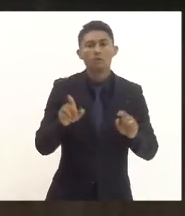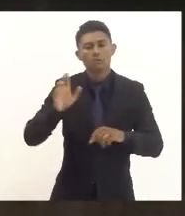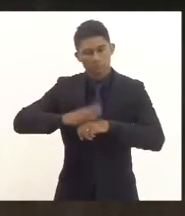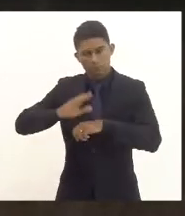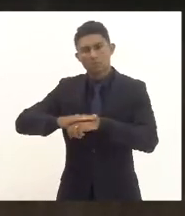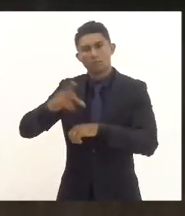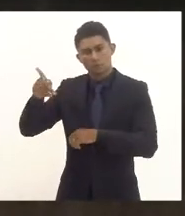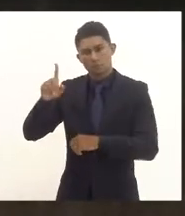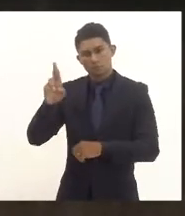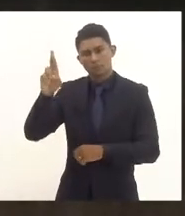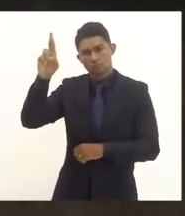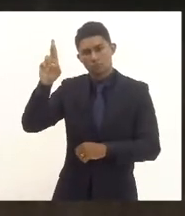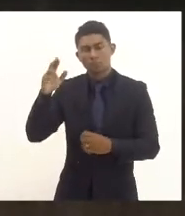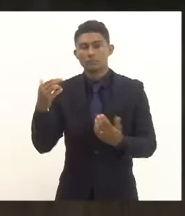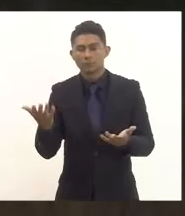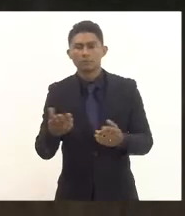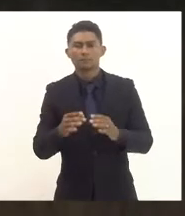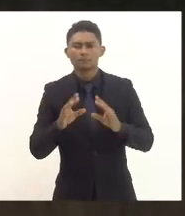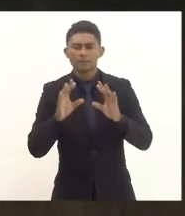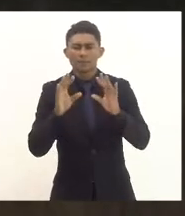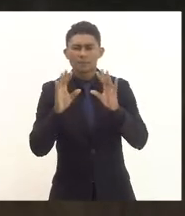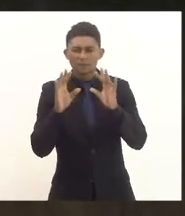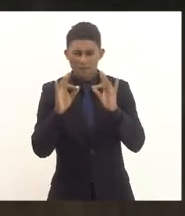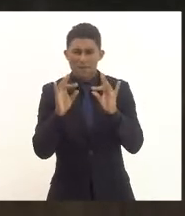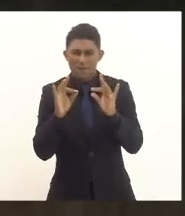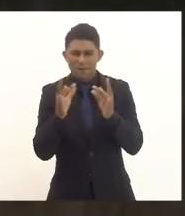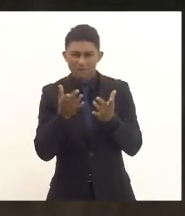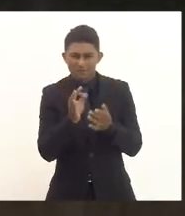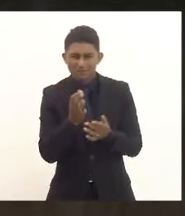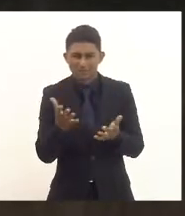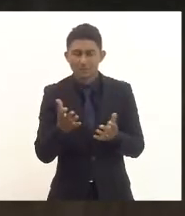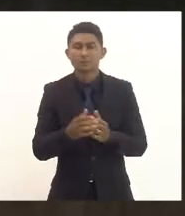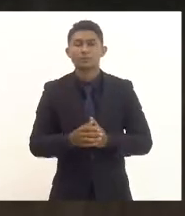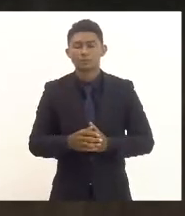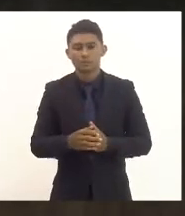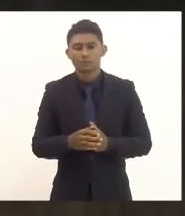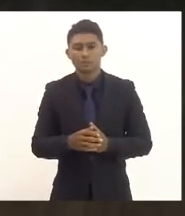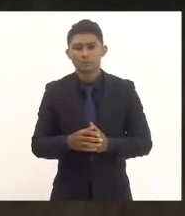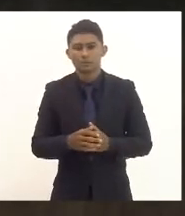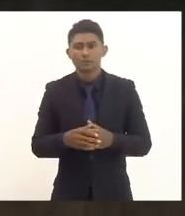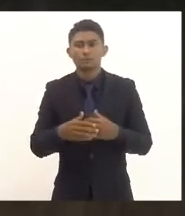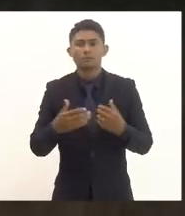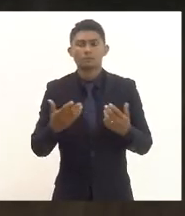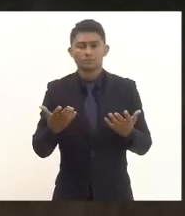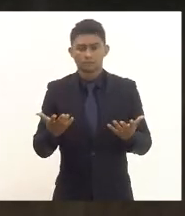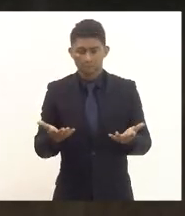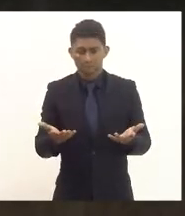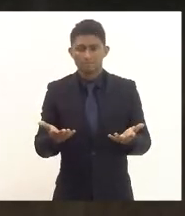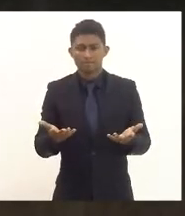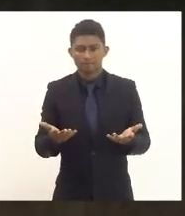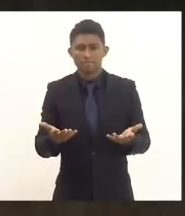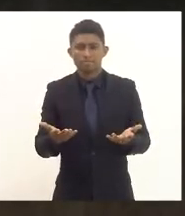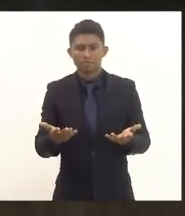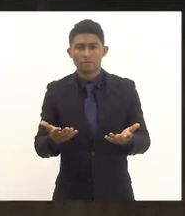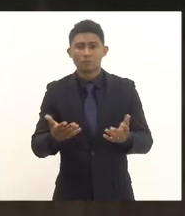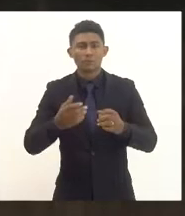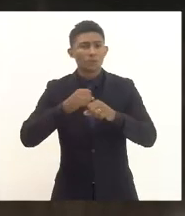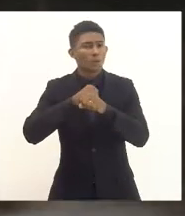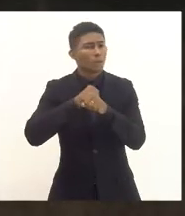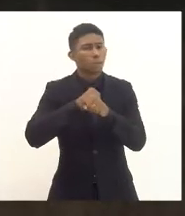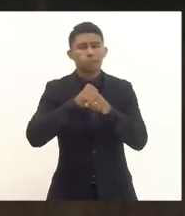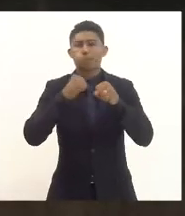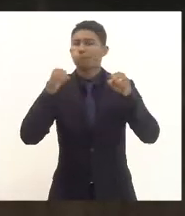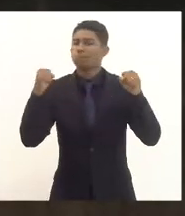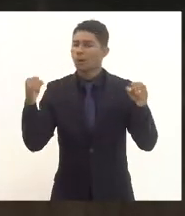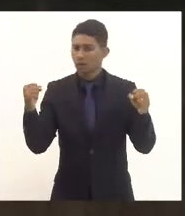e esta cola de forma integral fica impossível eu disse